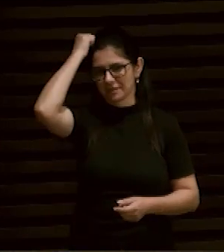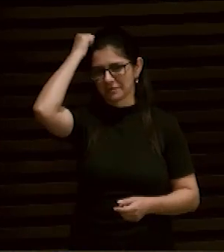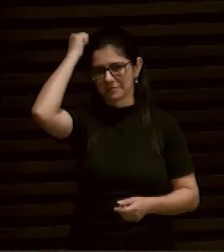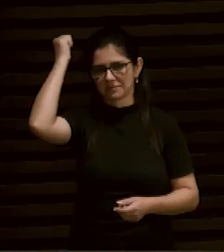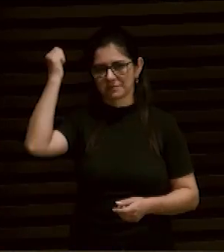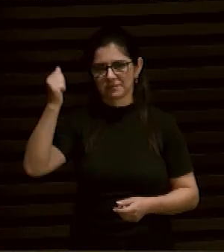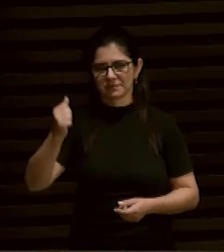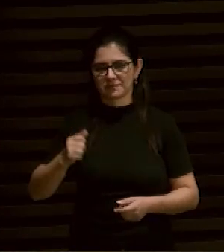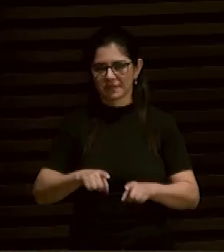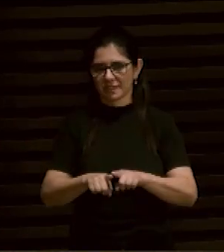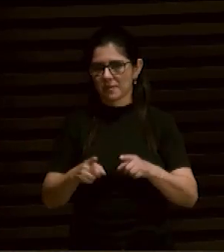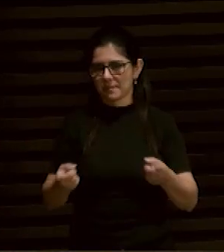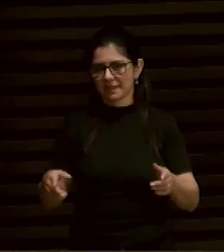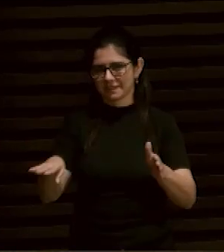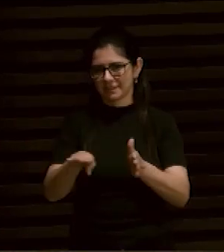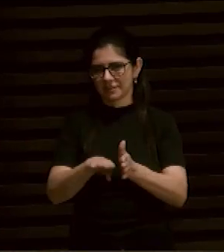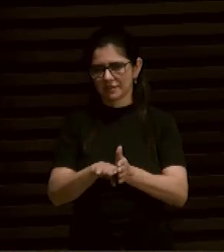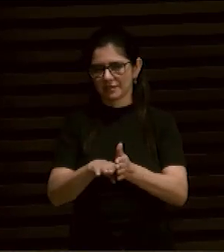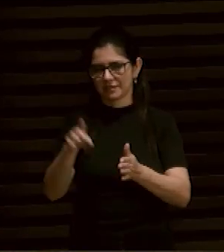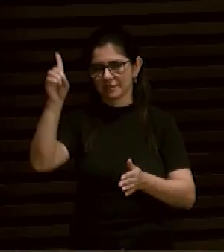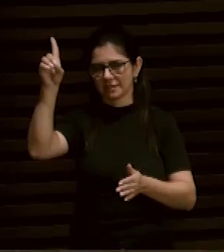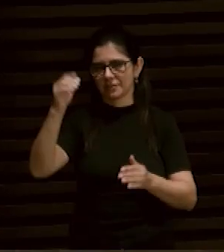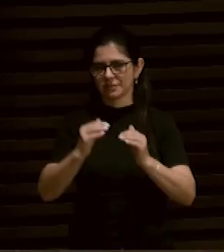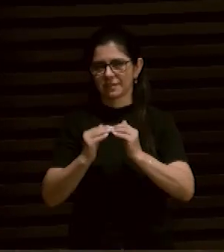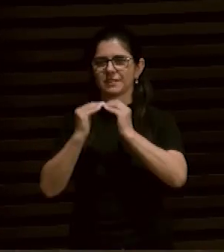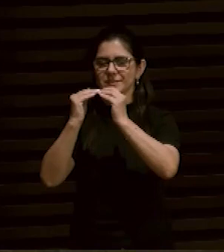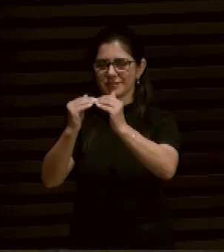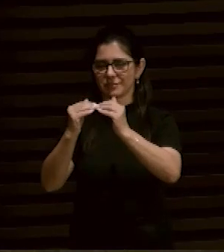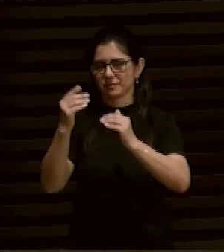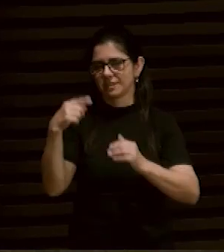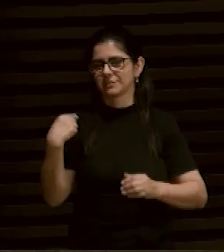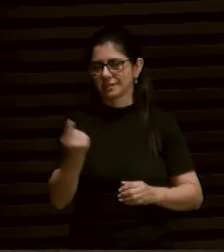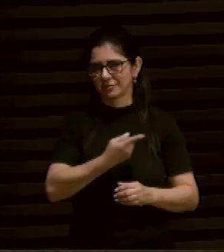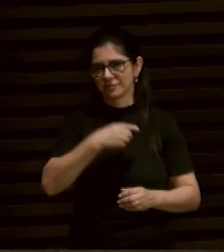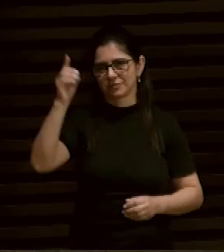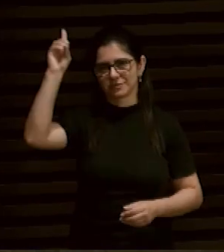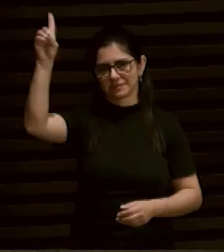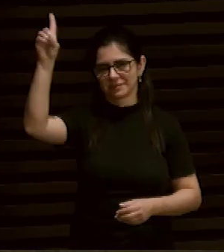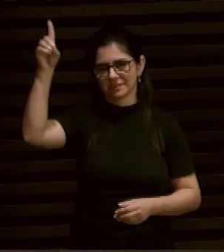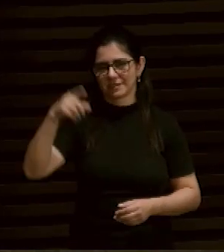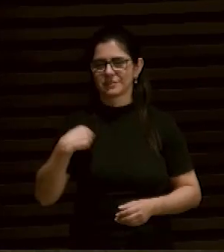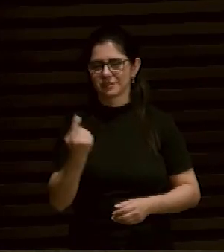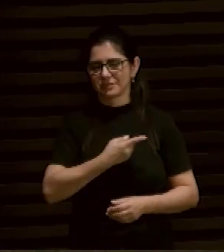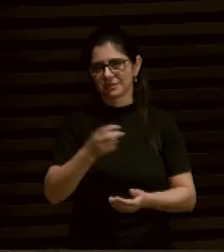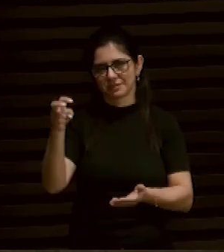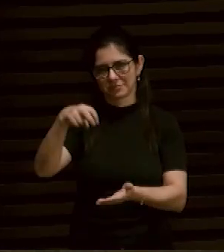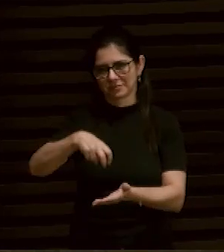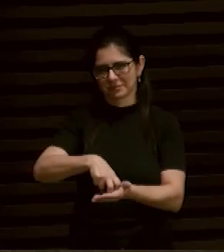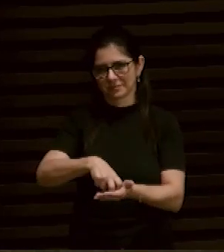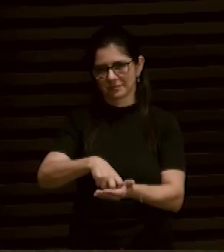outro soberano, meus irmãos, que é o Deus de Israel, que é o nosso Deus, nós nos dobramos. E para mim